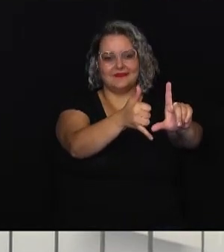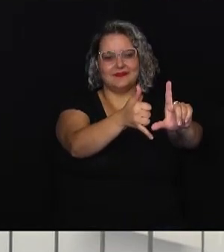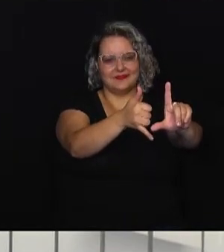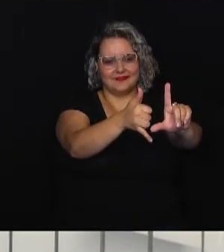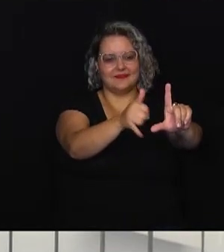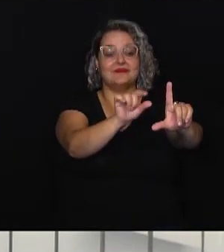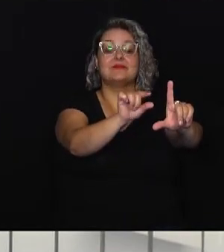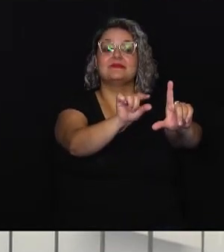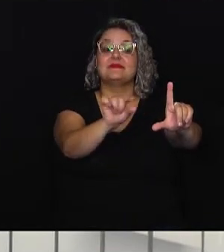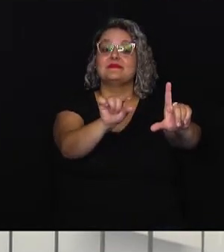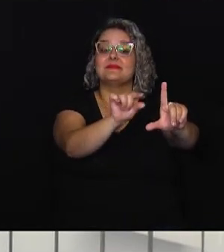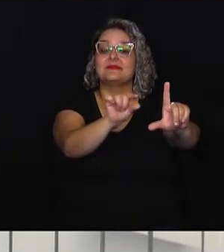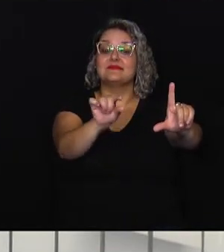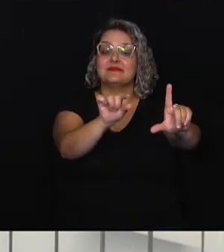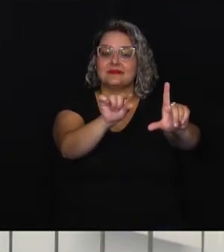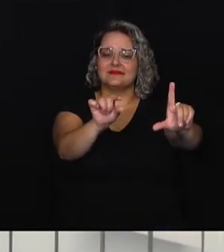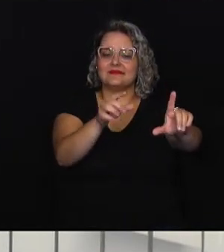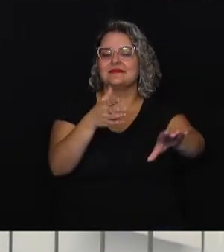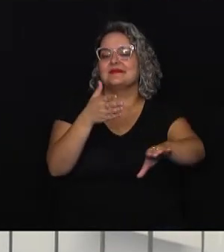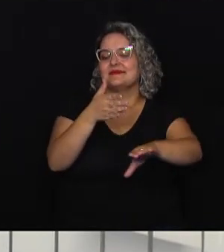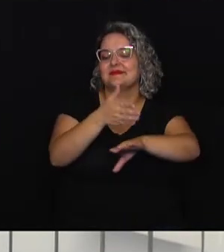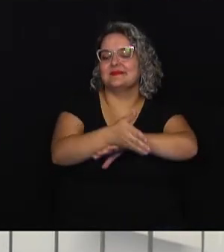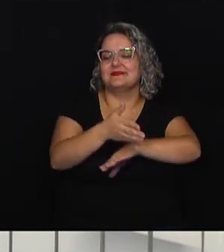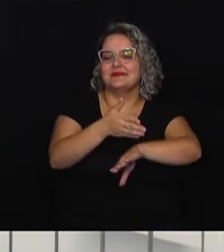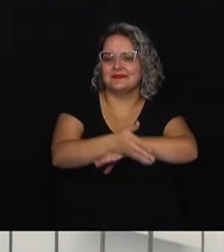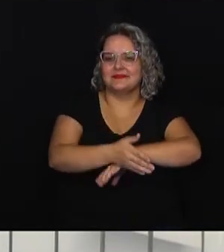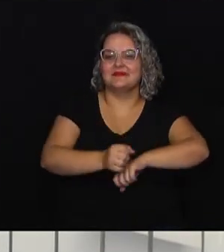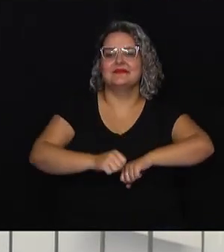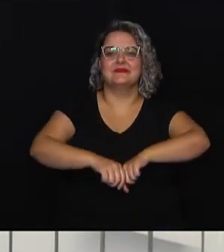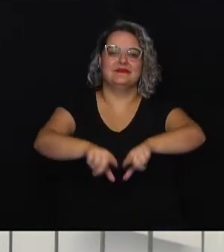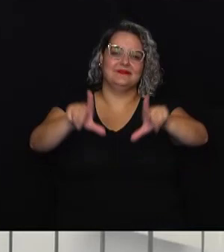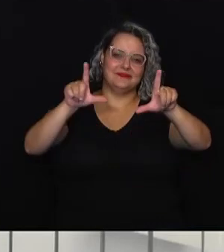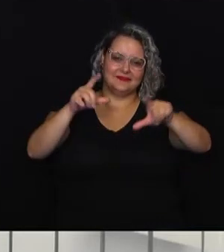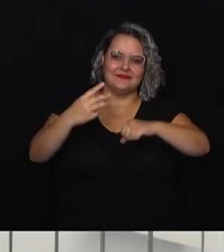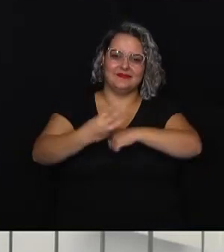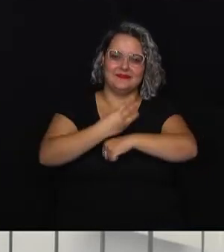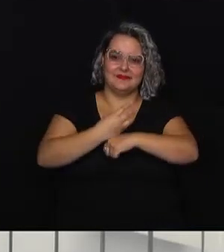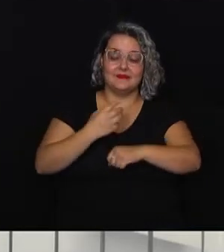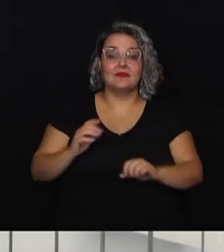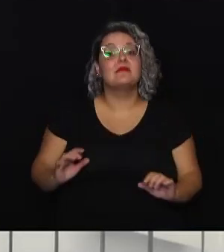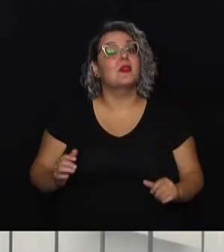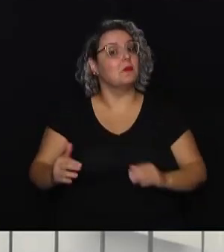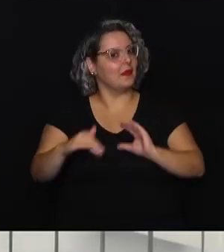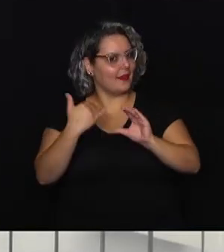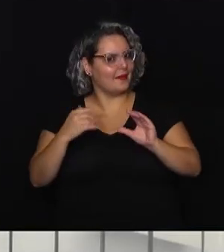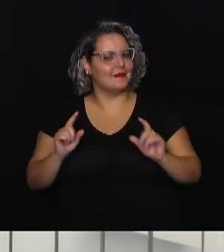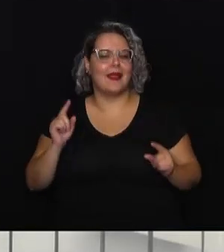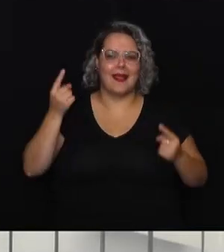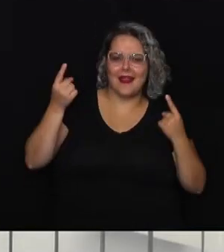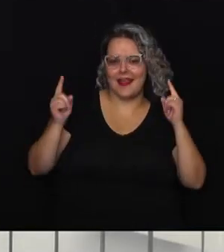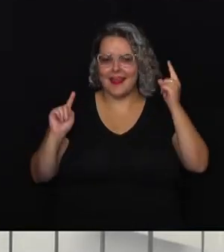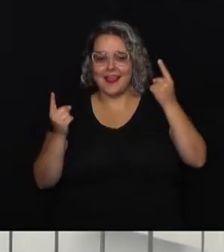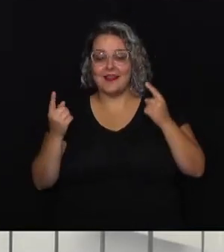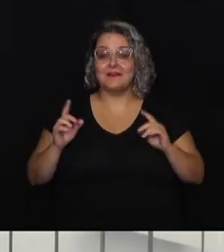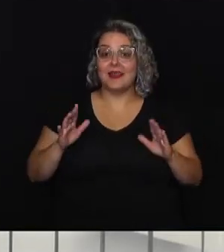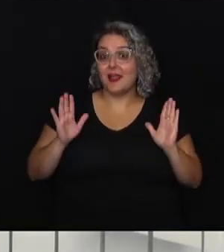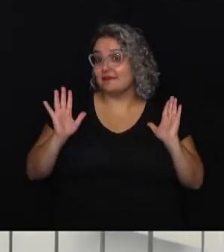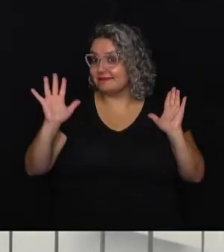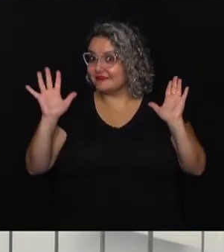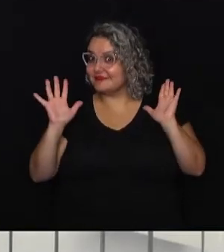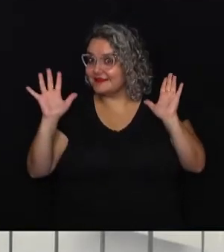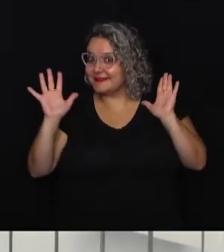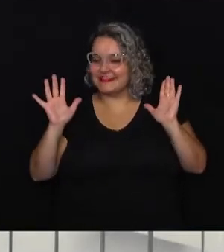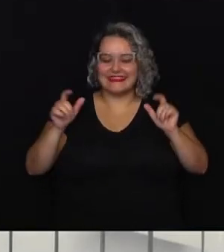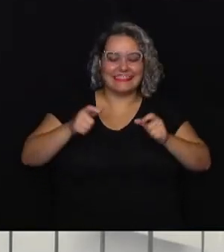Code, você já tem acesso ao nosso WhatsApp e você pode mandar. Tá animado com o carnaval? Vai curtir algum bloquinho aqui na cidade de Campinas?